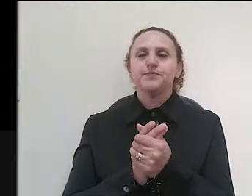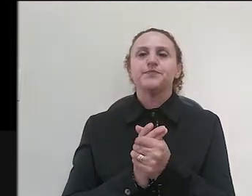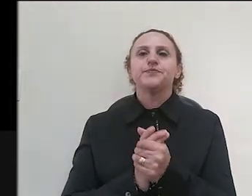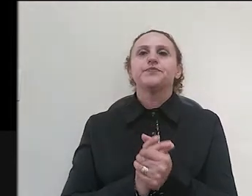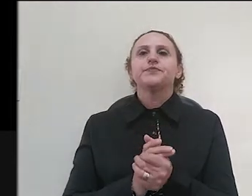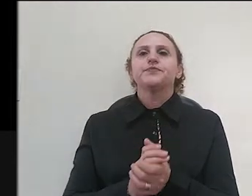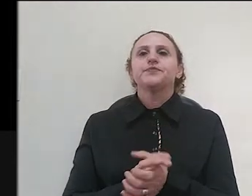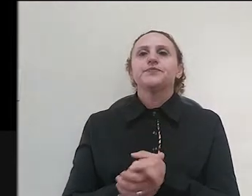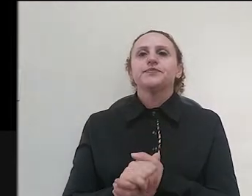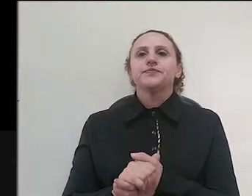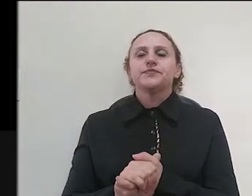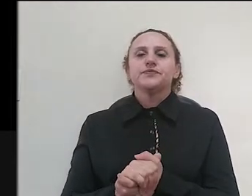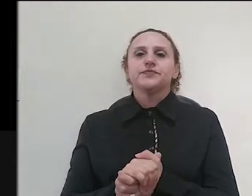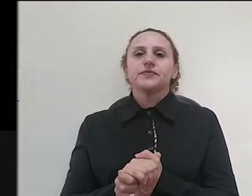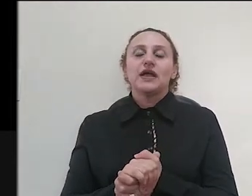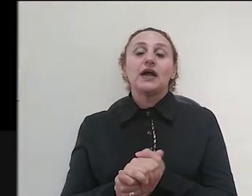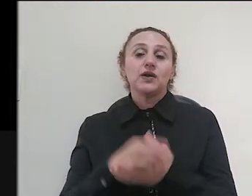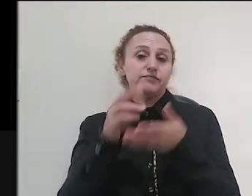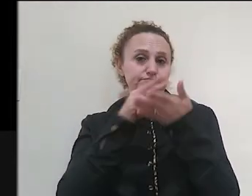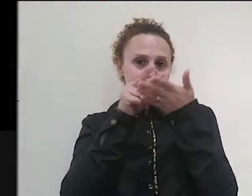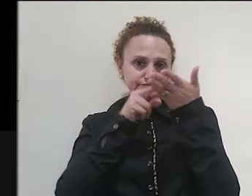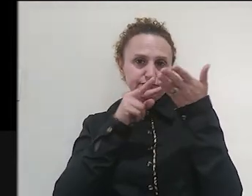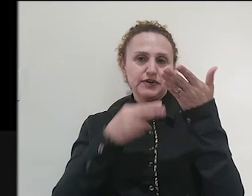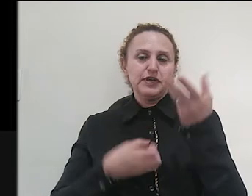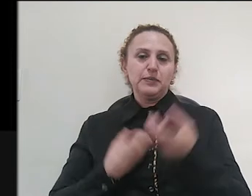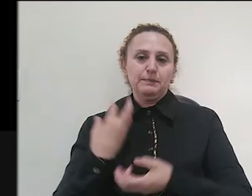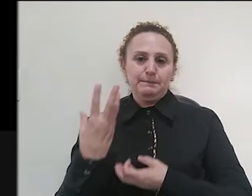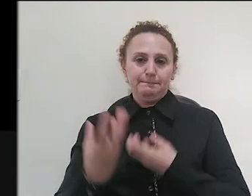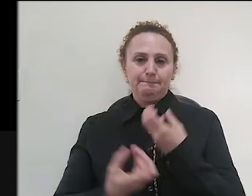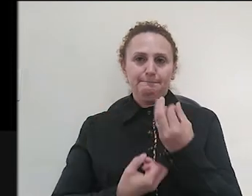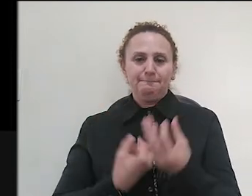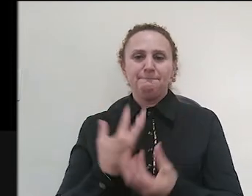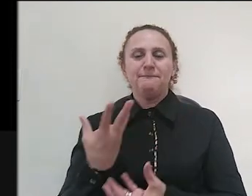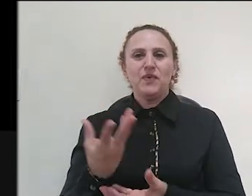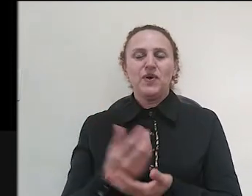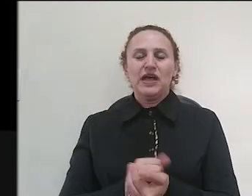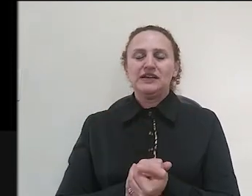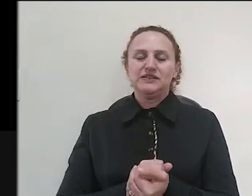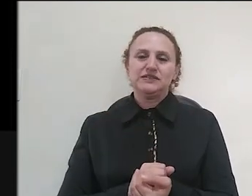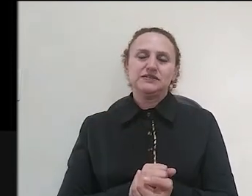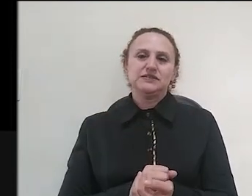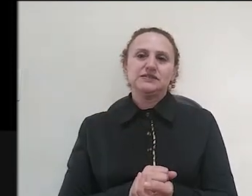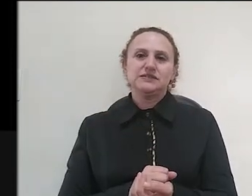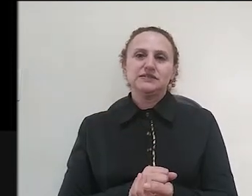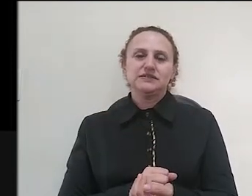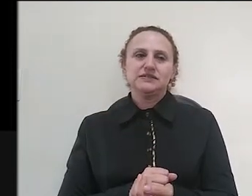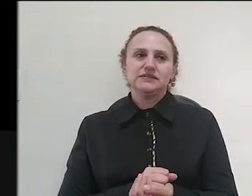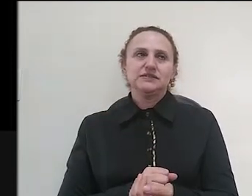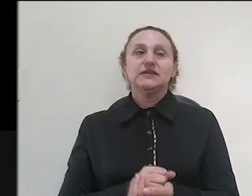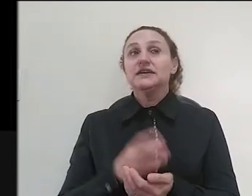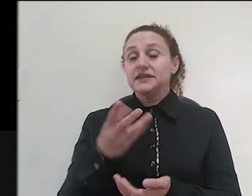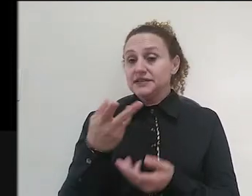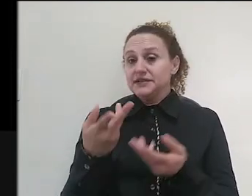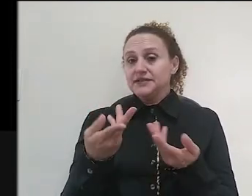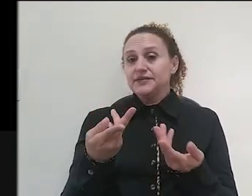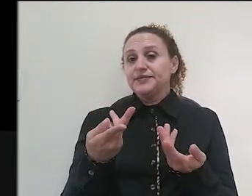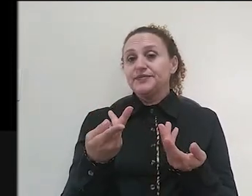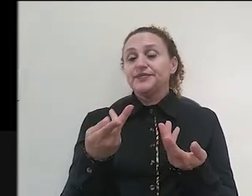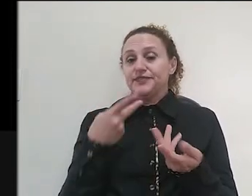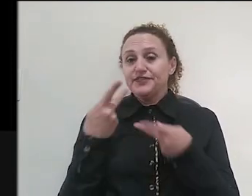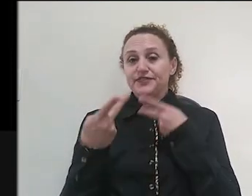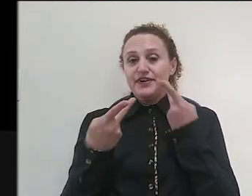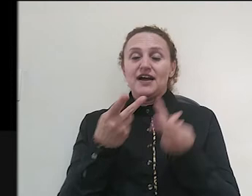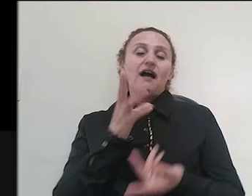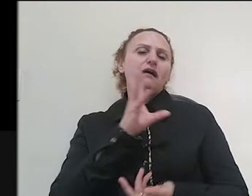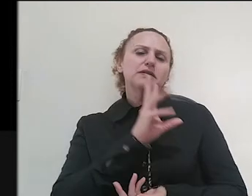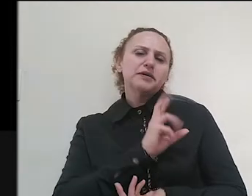seguinte: se amor não é, que é esse sentimento? Mas se é amor, por Deus, que coisa é tal? Se boa, por que efeito tão fatal?